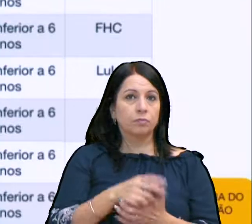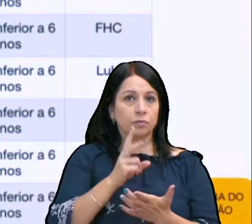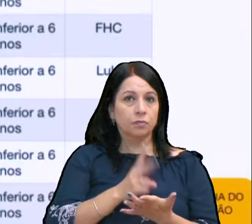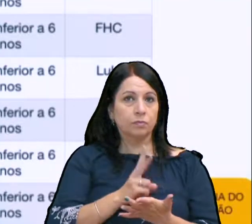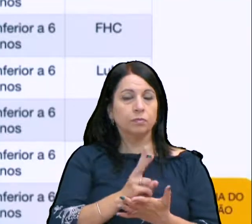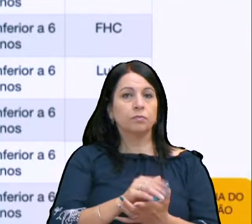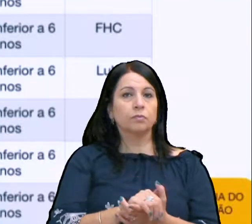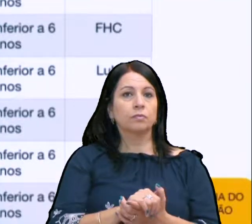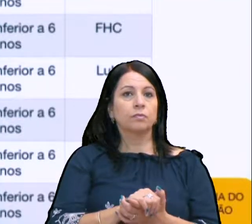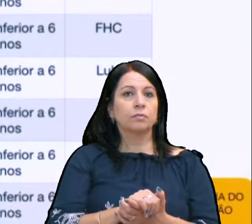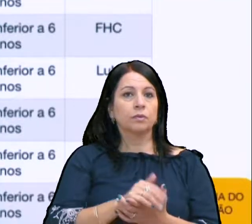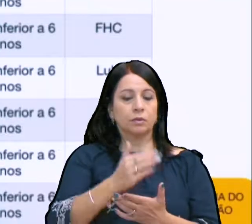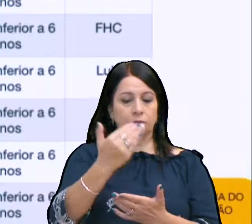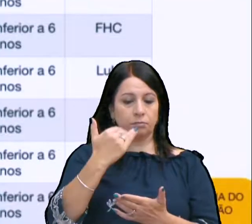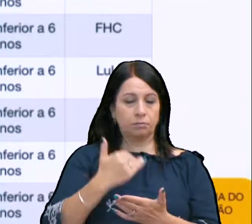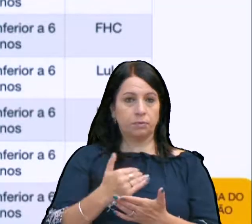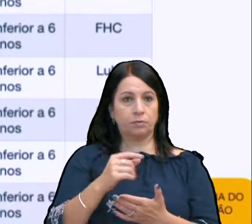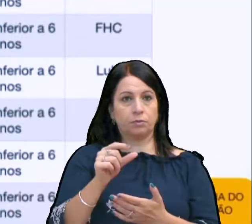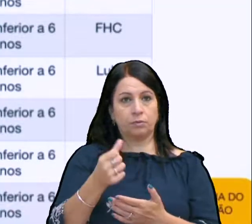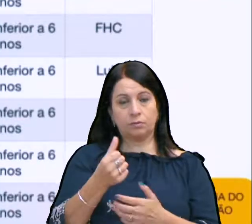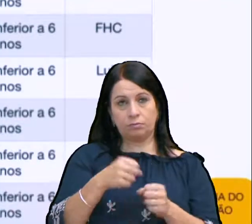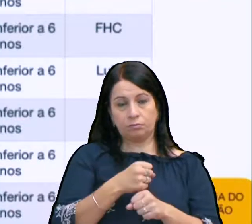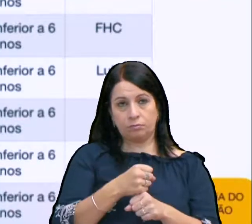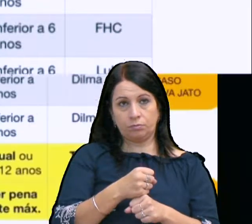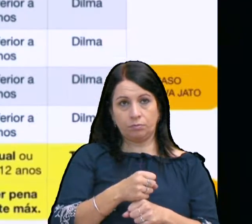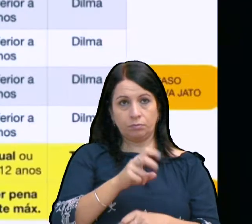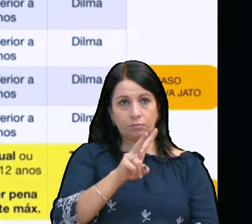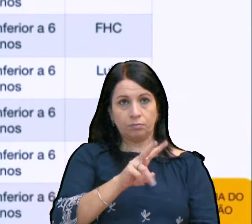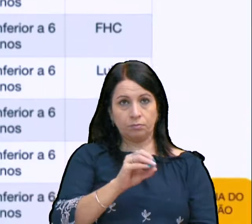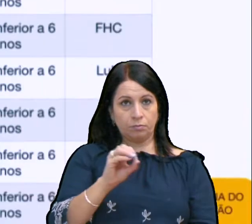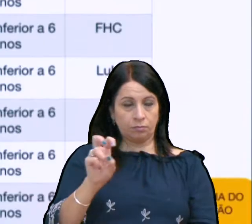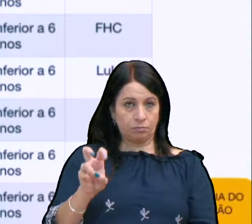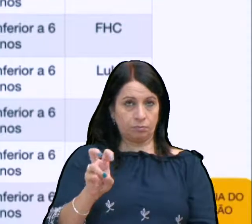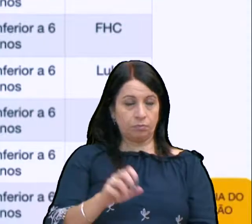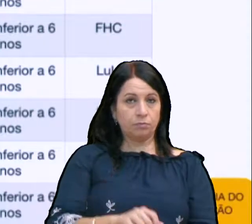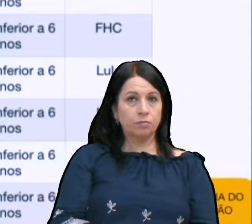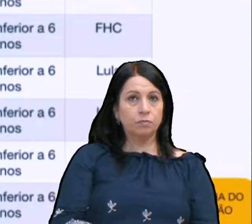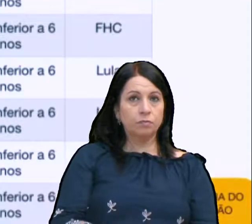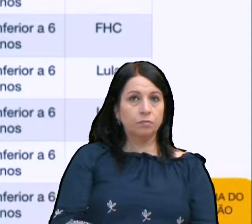continua inferior a 6 anos. Aí em